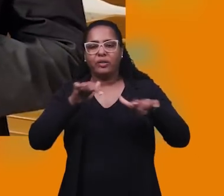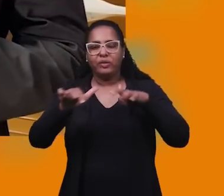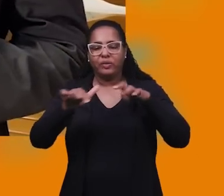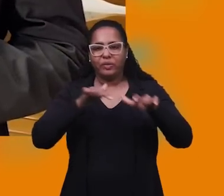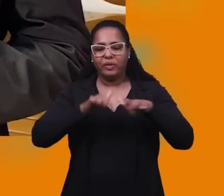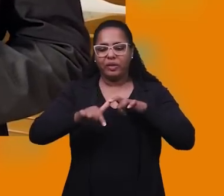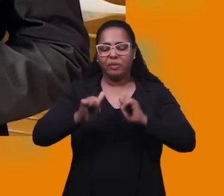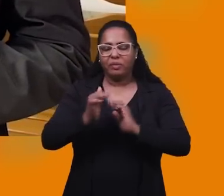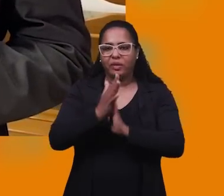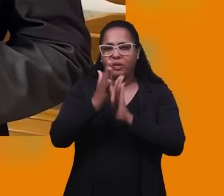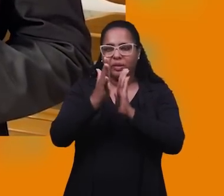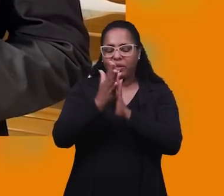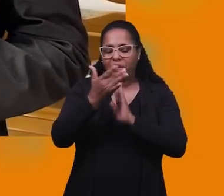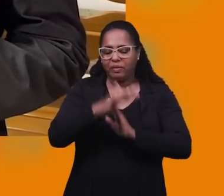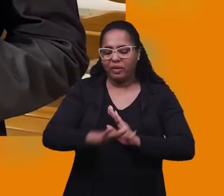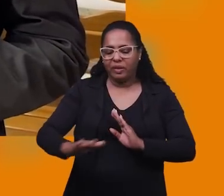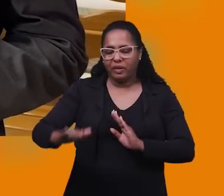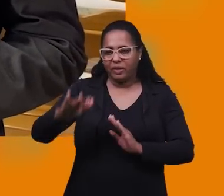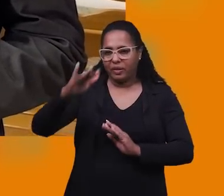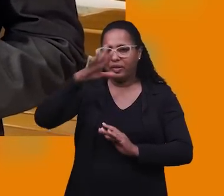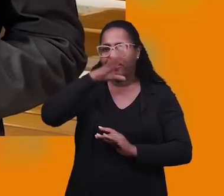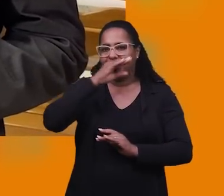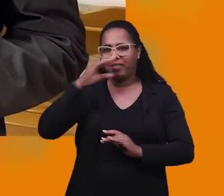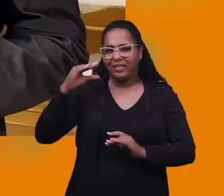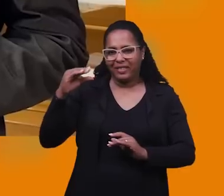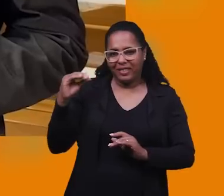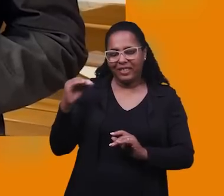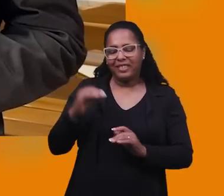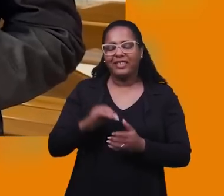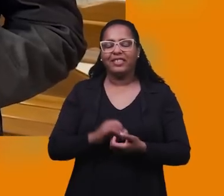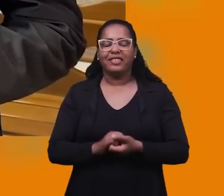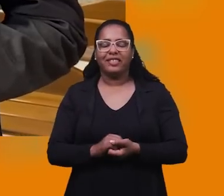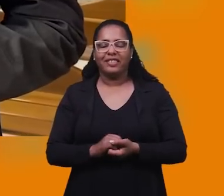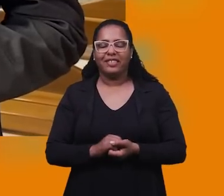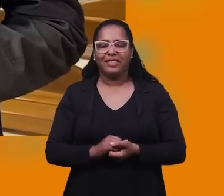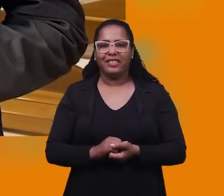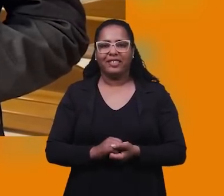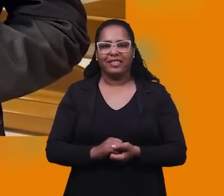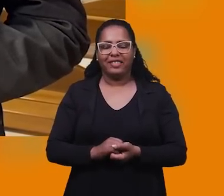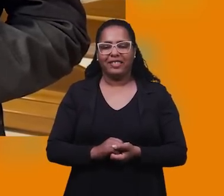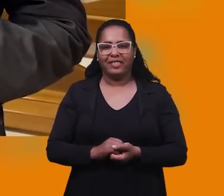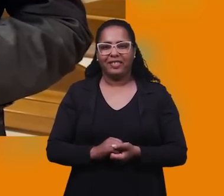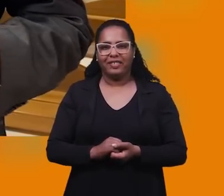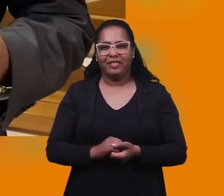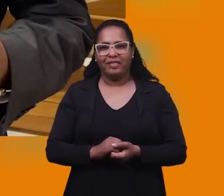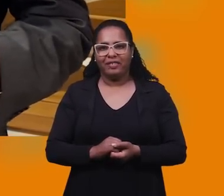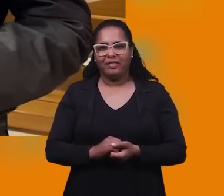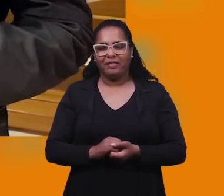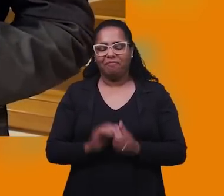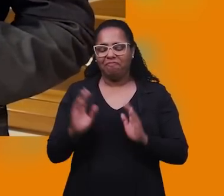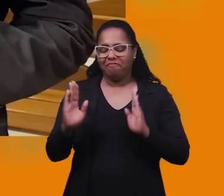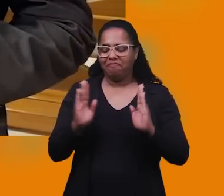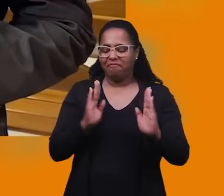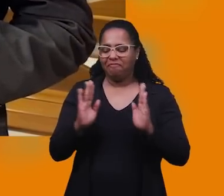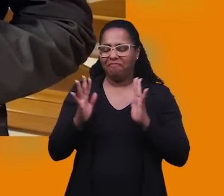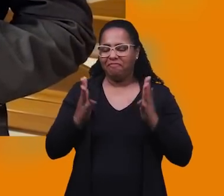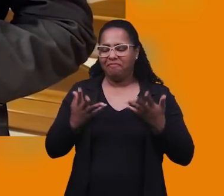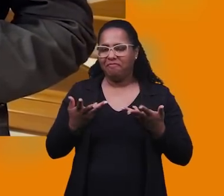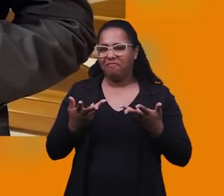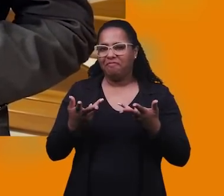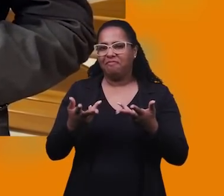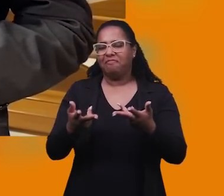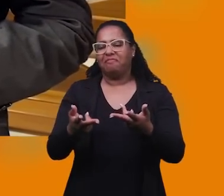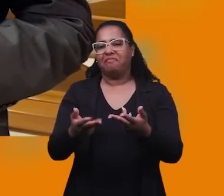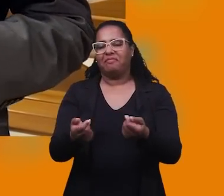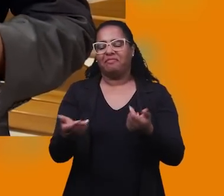trabalho de louvor aqui com as crianças, intermediários, adolescentes, e foi um período